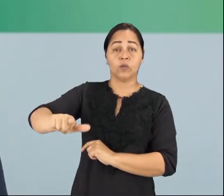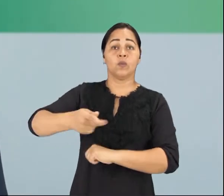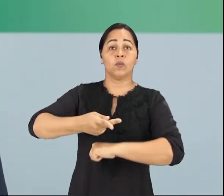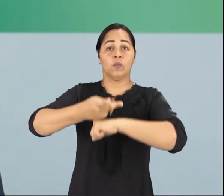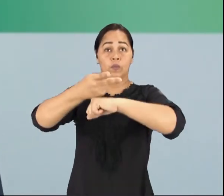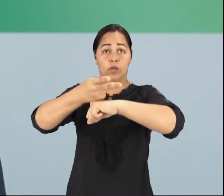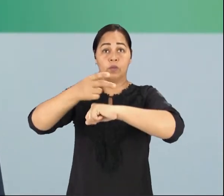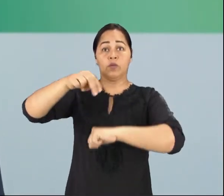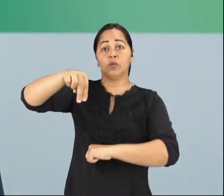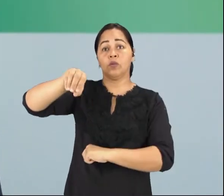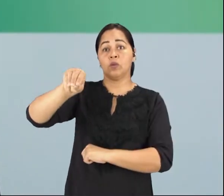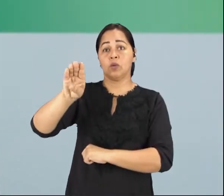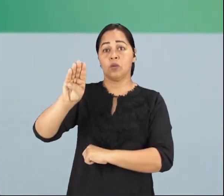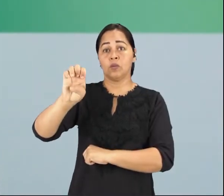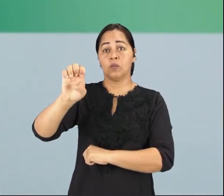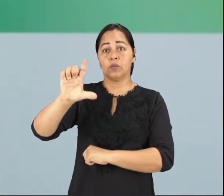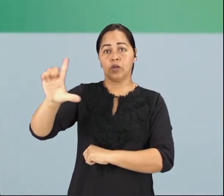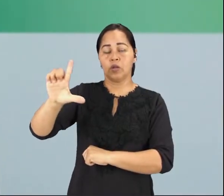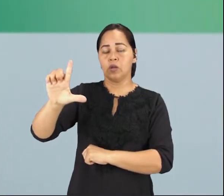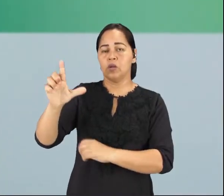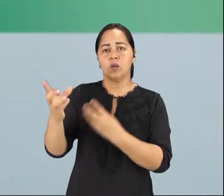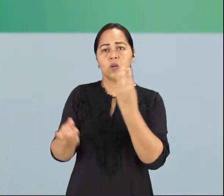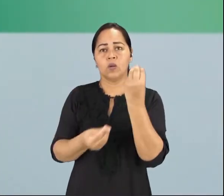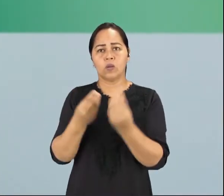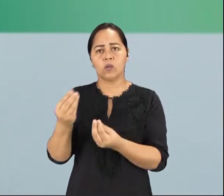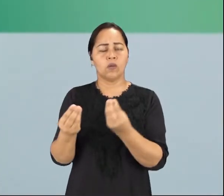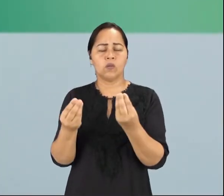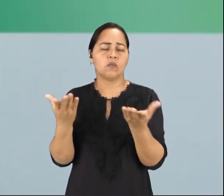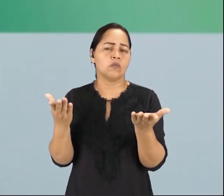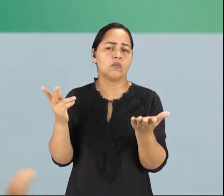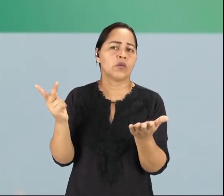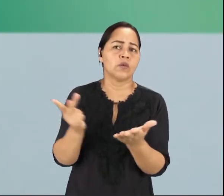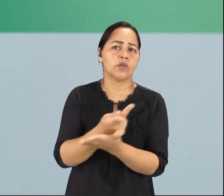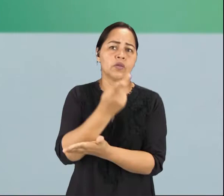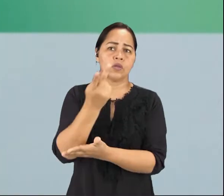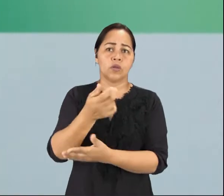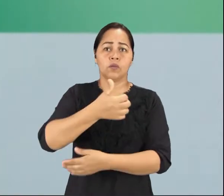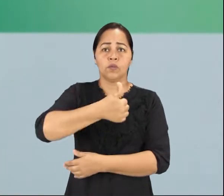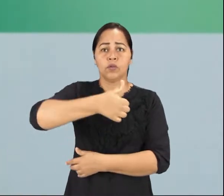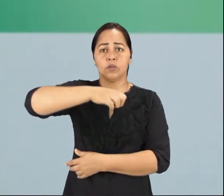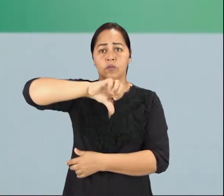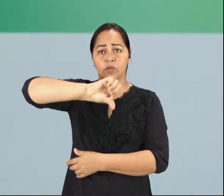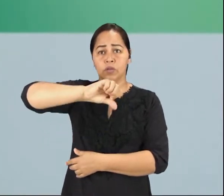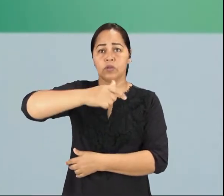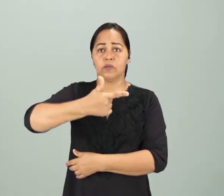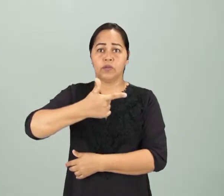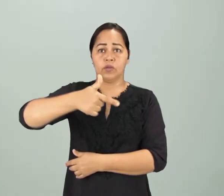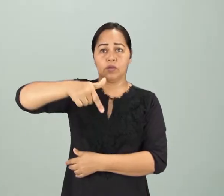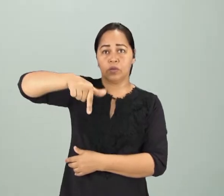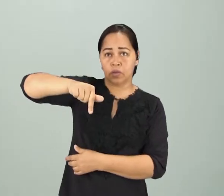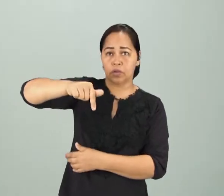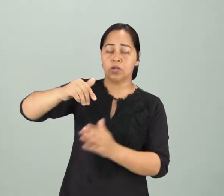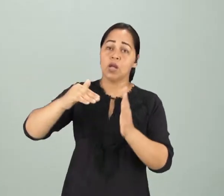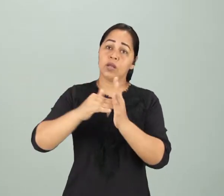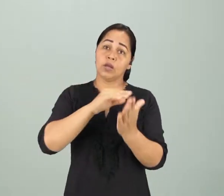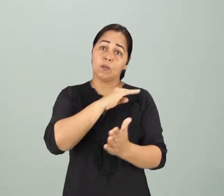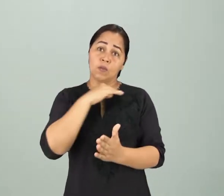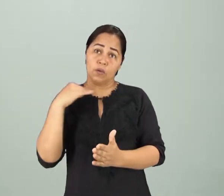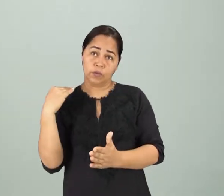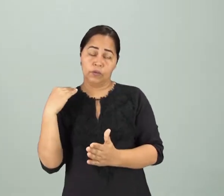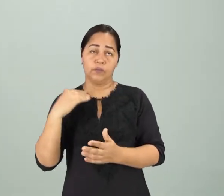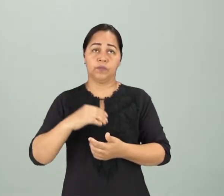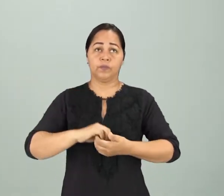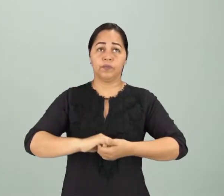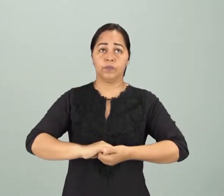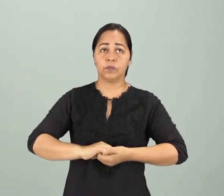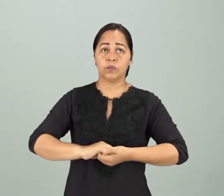tentar entender o que aconteceu com Pablo Neruda nesse percurso de 1927 até a data de sua morte.